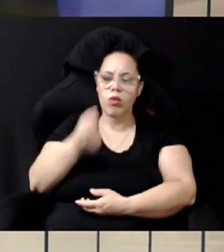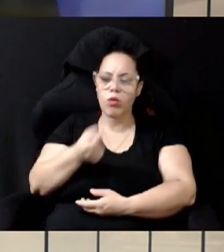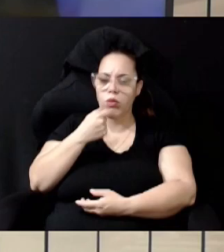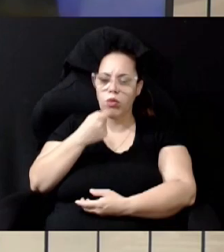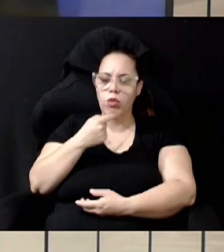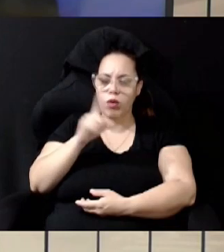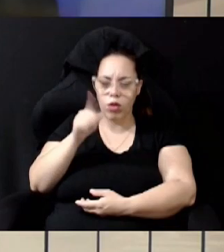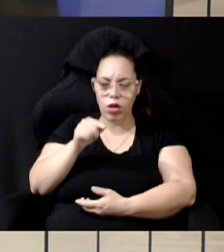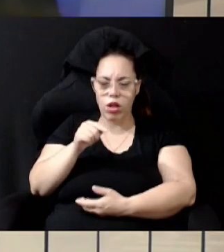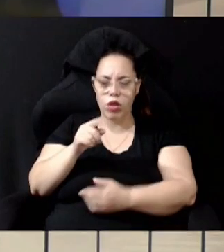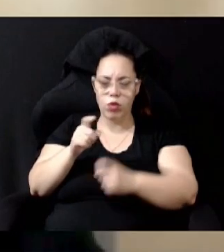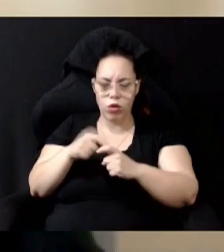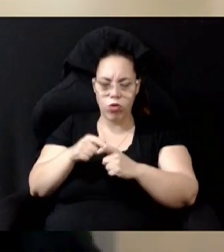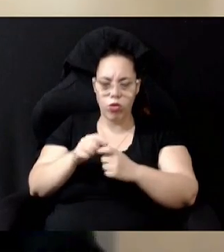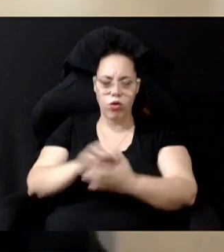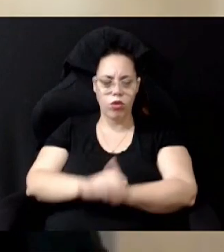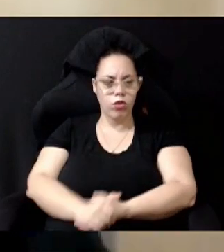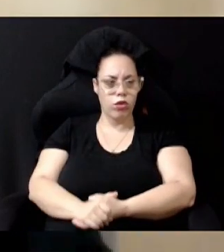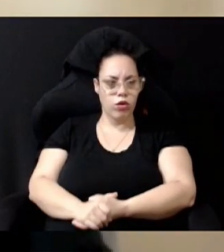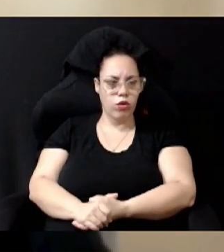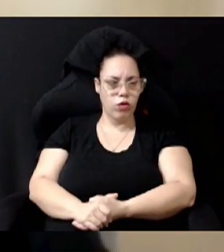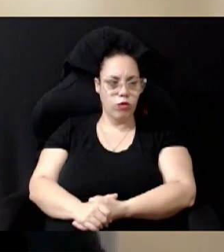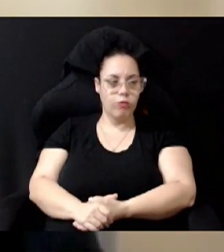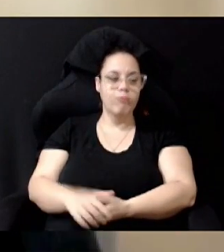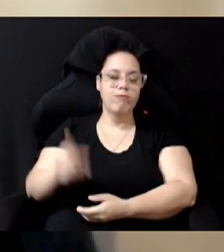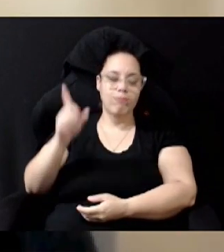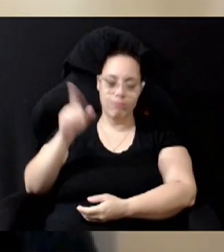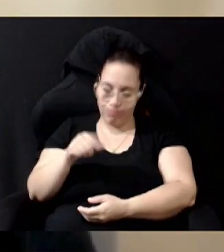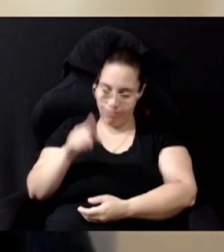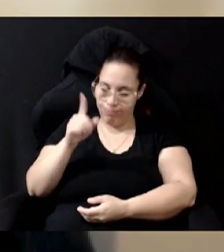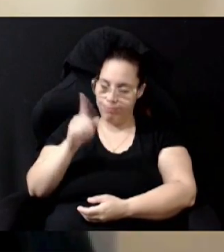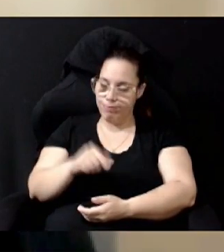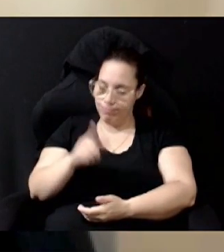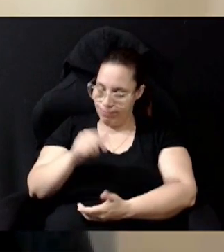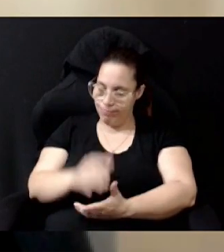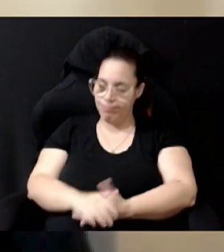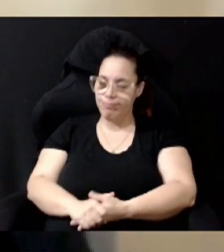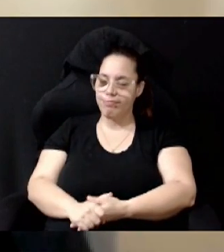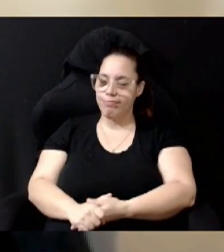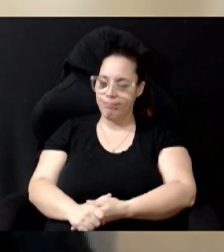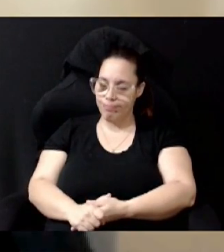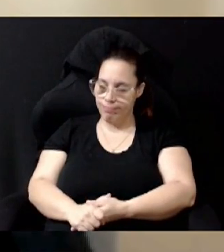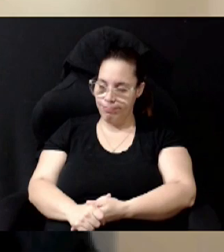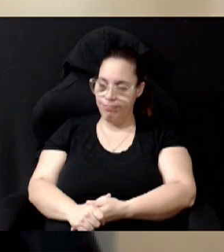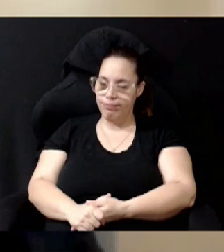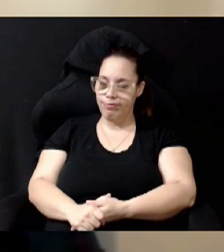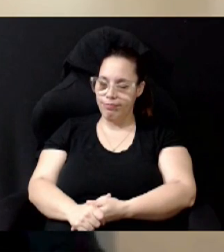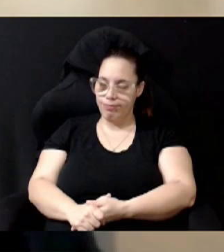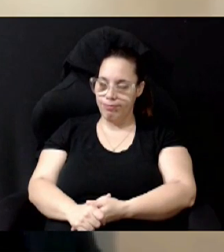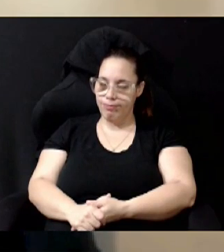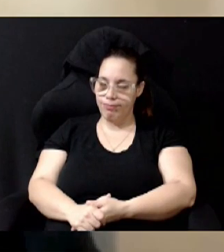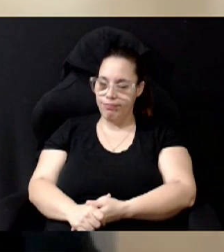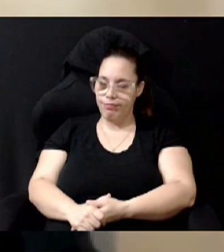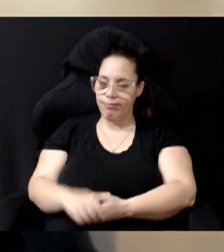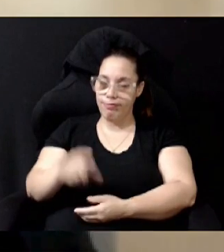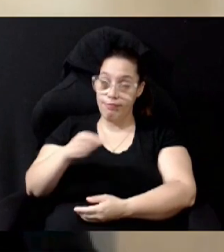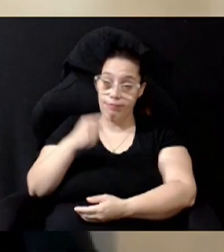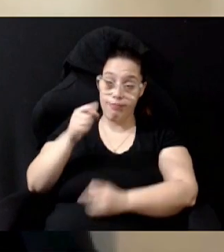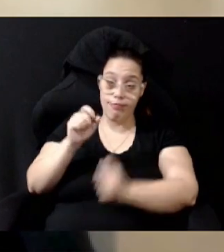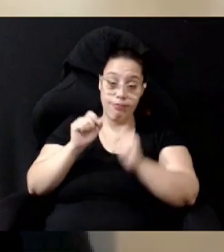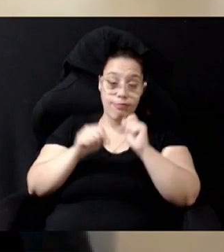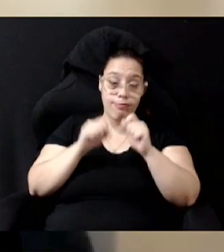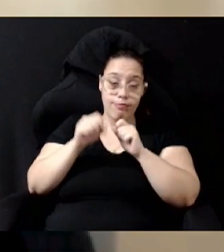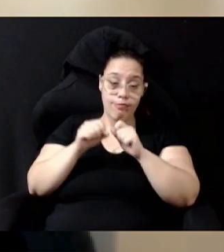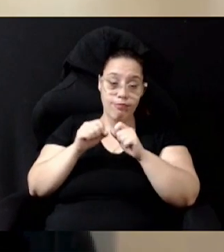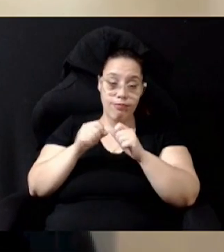doutor? É isso mesmo. É isso mesmo. Essa é uma outra questão que envolve,